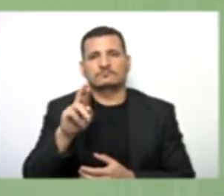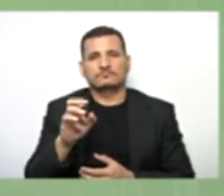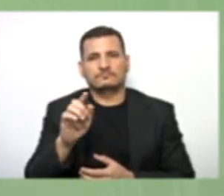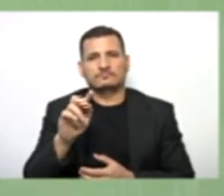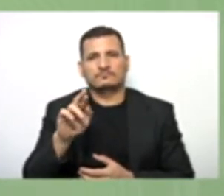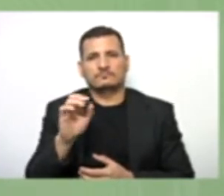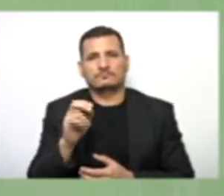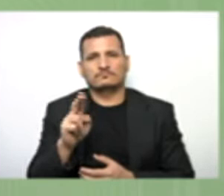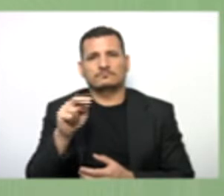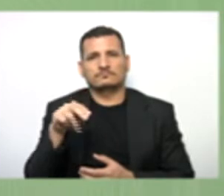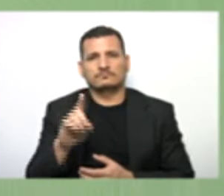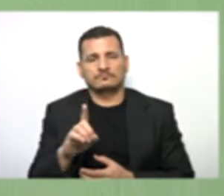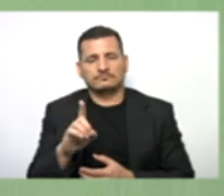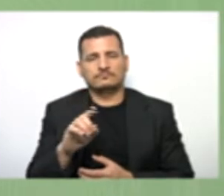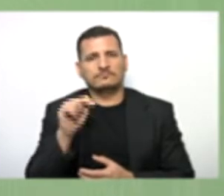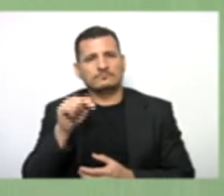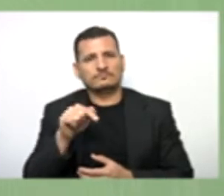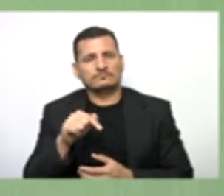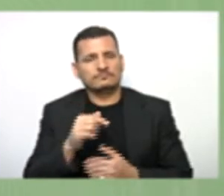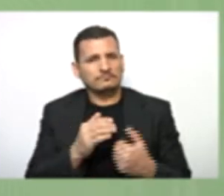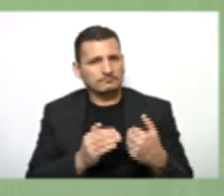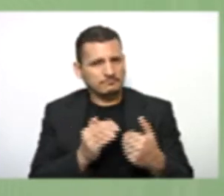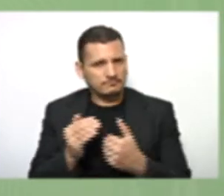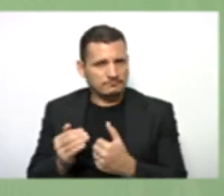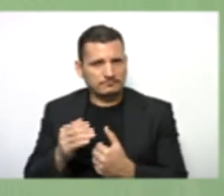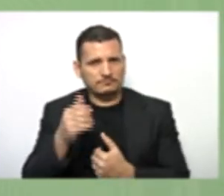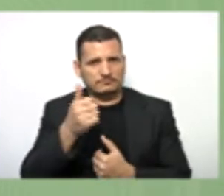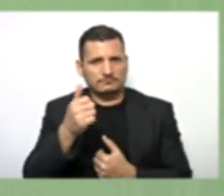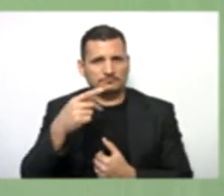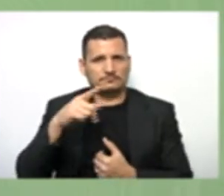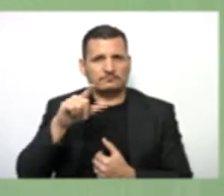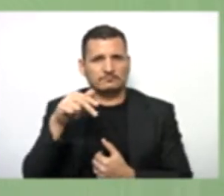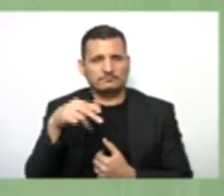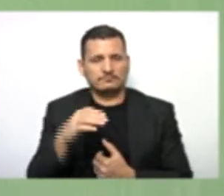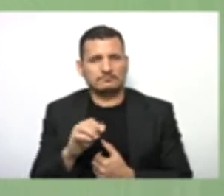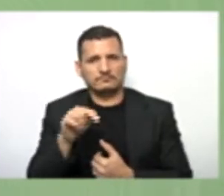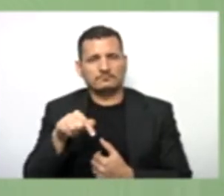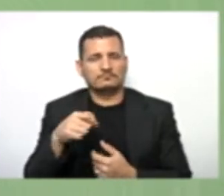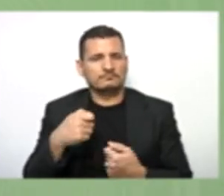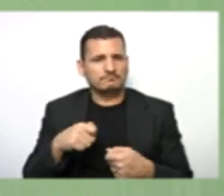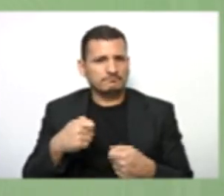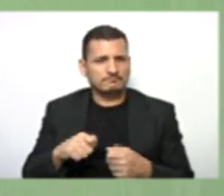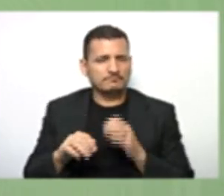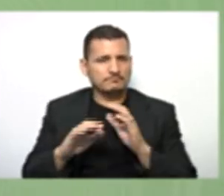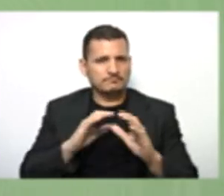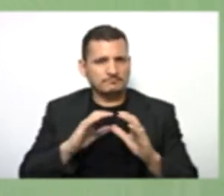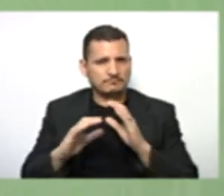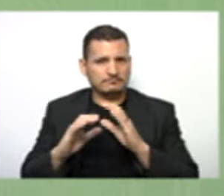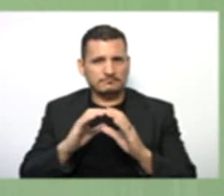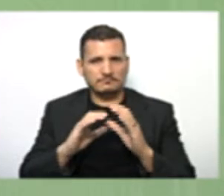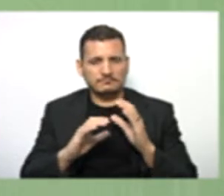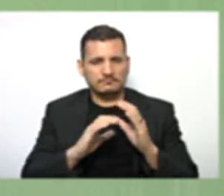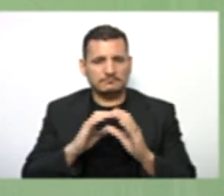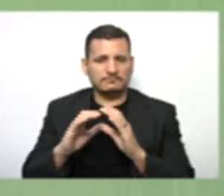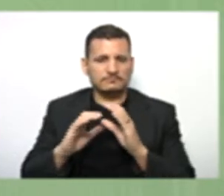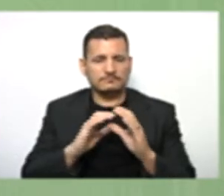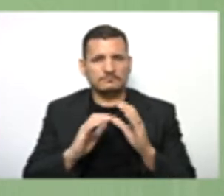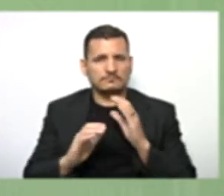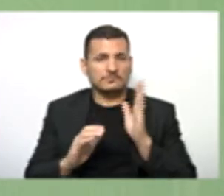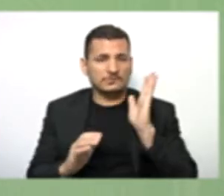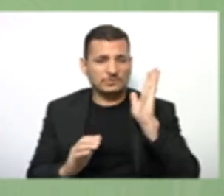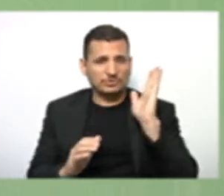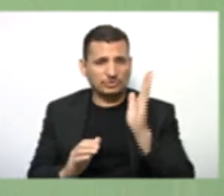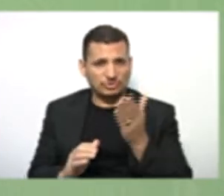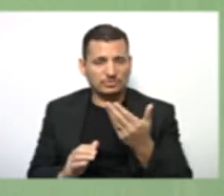de primeiro plano, eles exigem comunicação direta com o